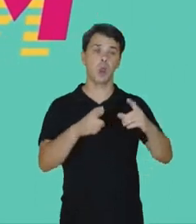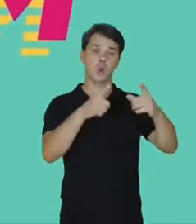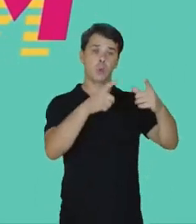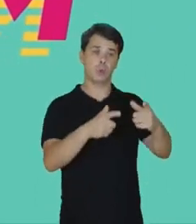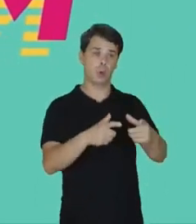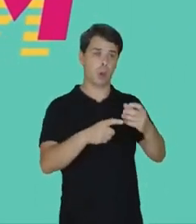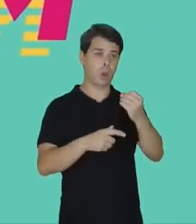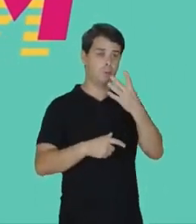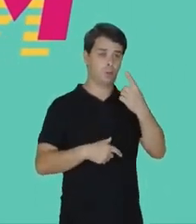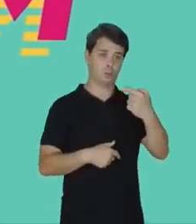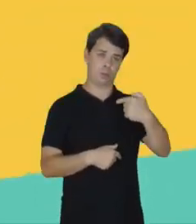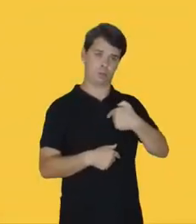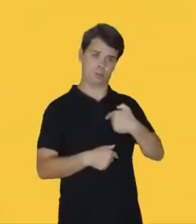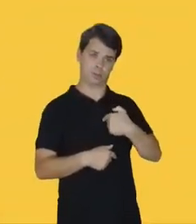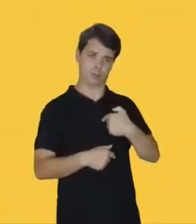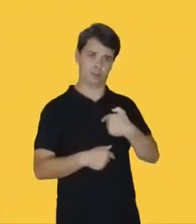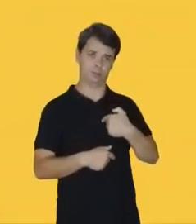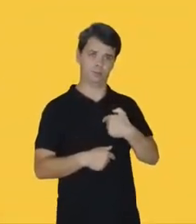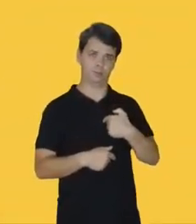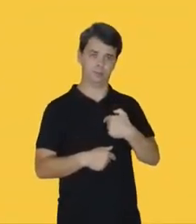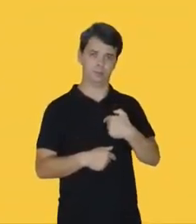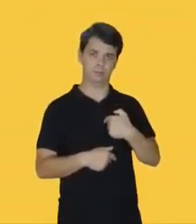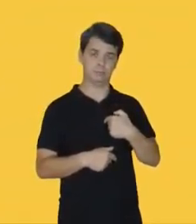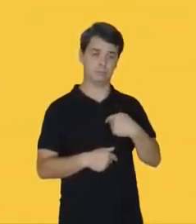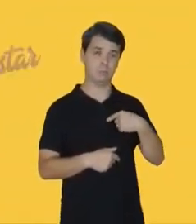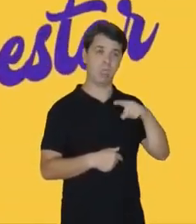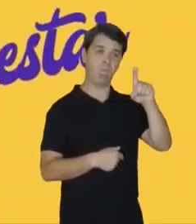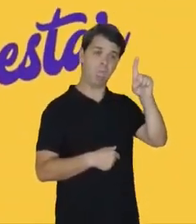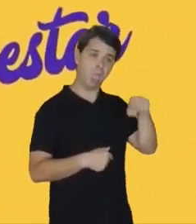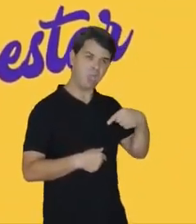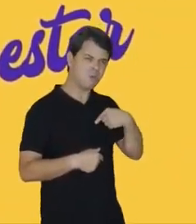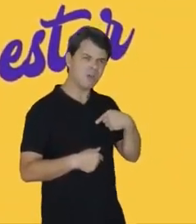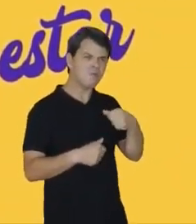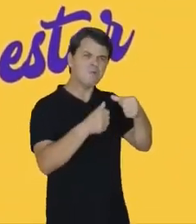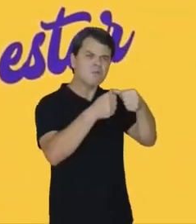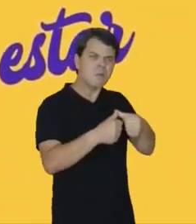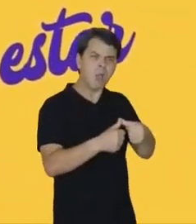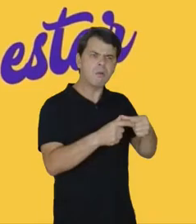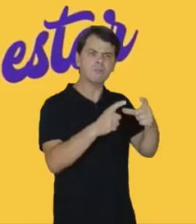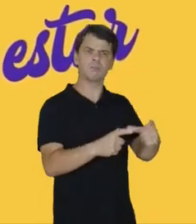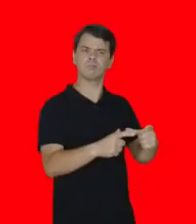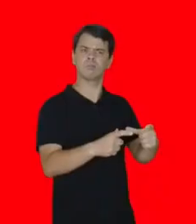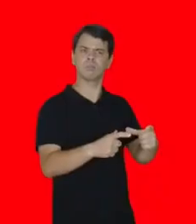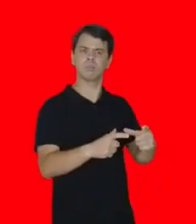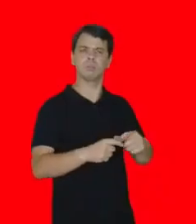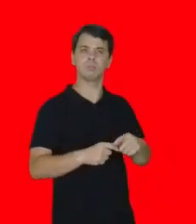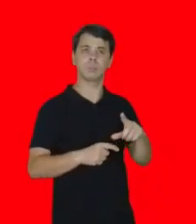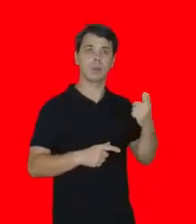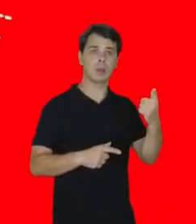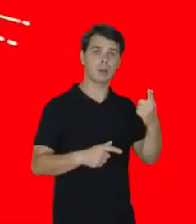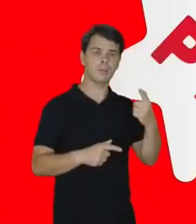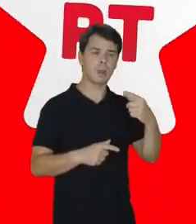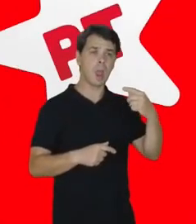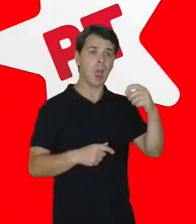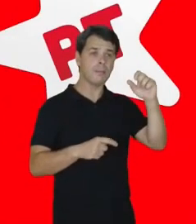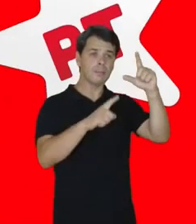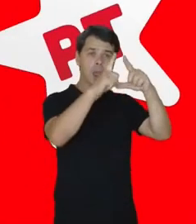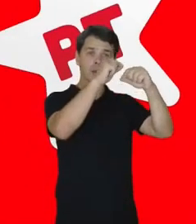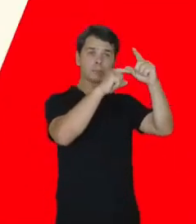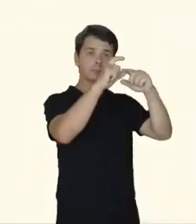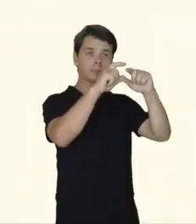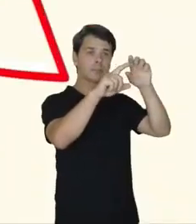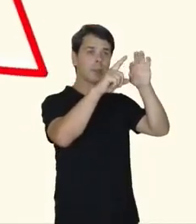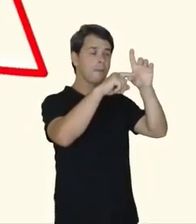Lugar que é bom pra mim é onde eu quiser estar. A estrela ainda